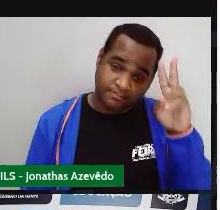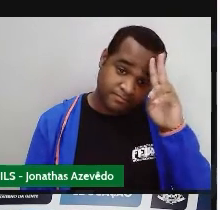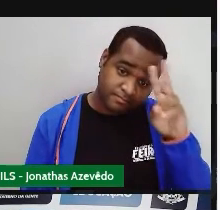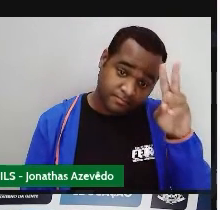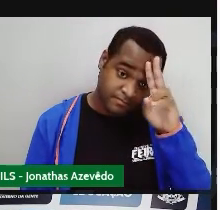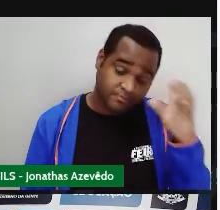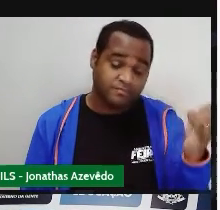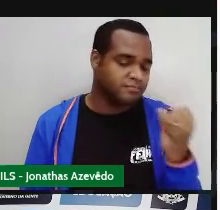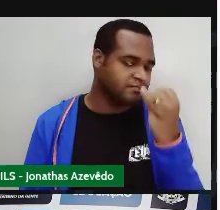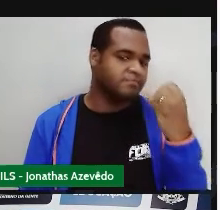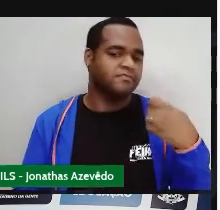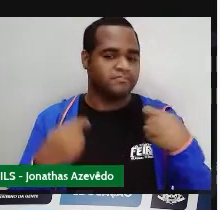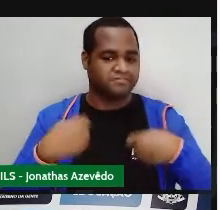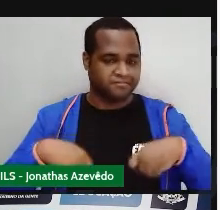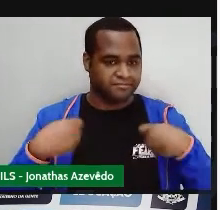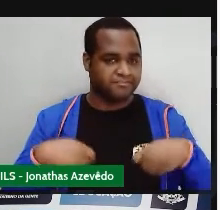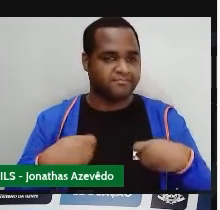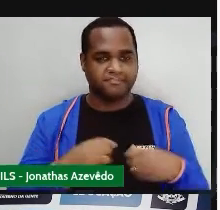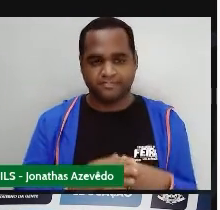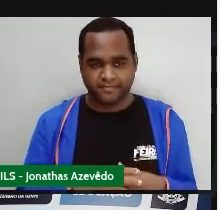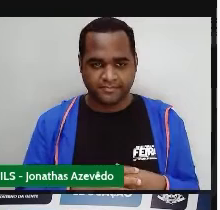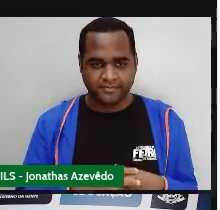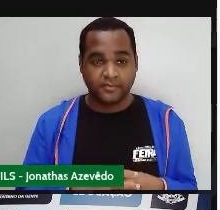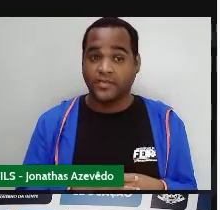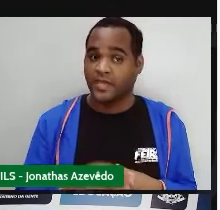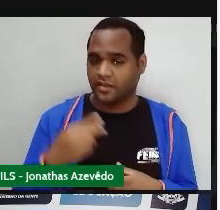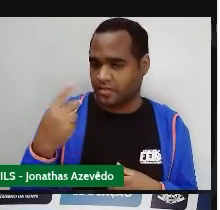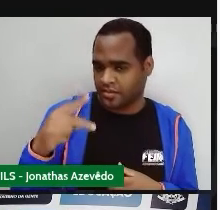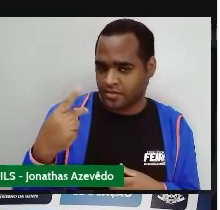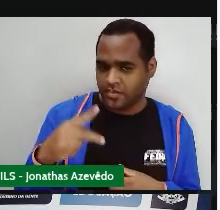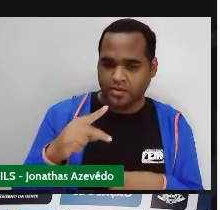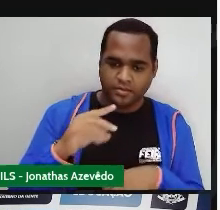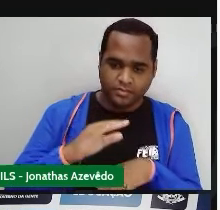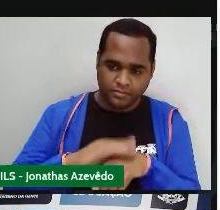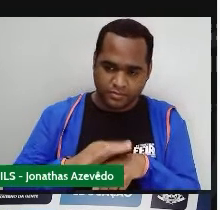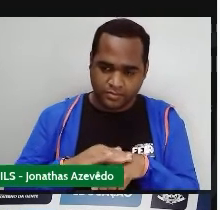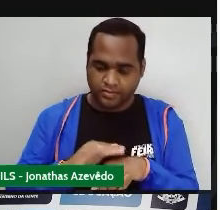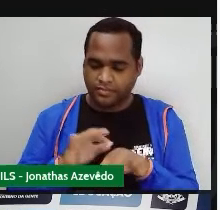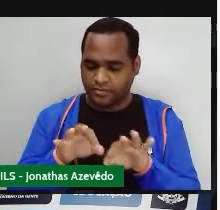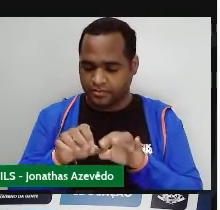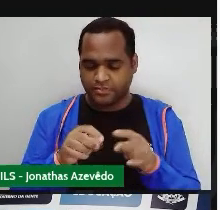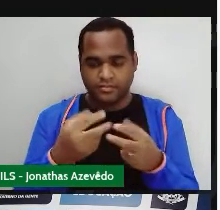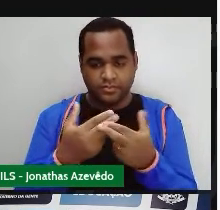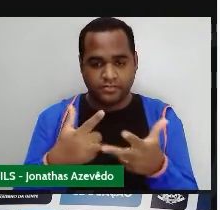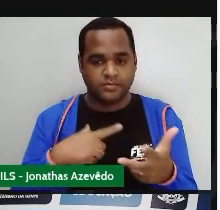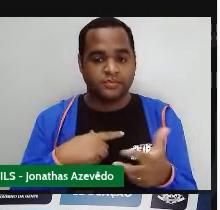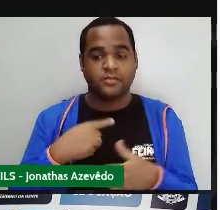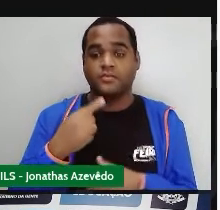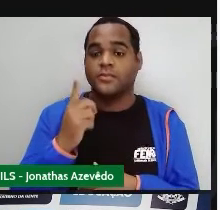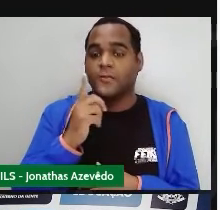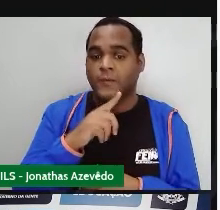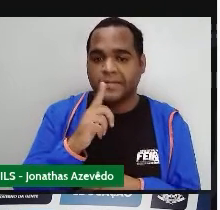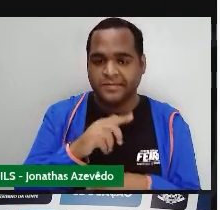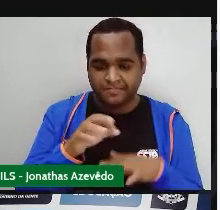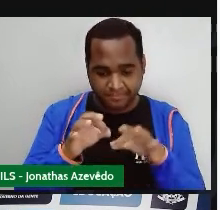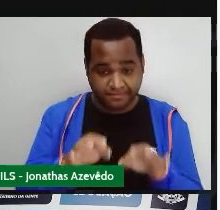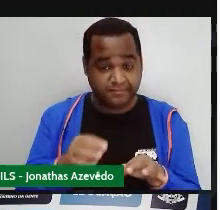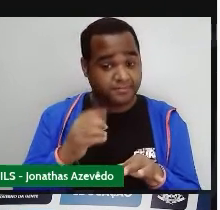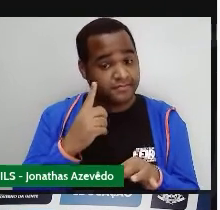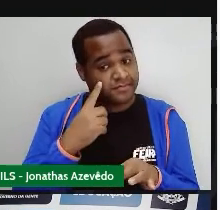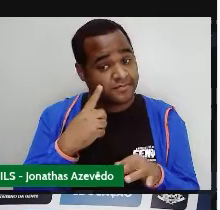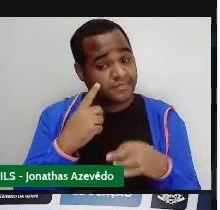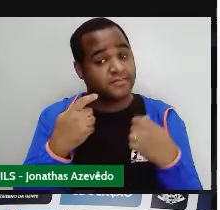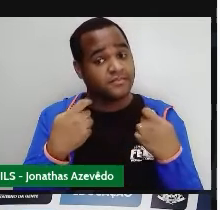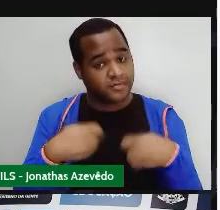né que aquela que realmente funcionando essa primeira equação vai